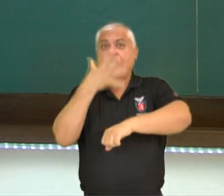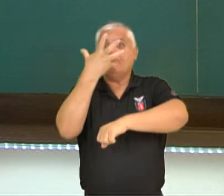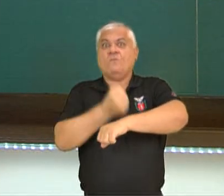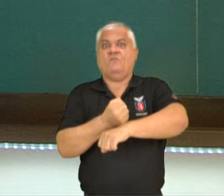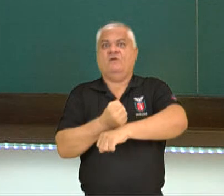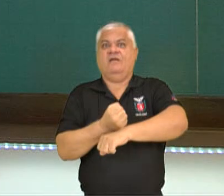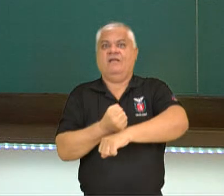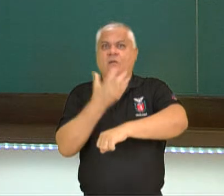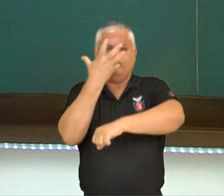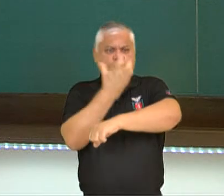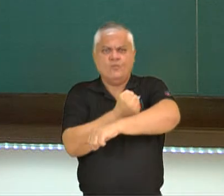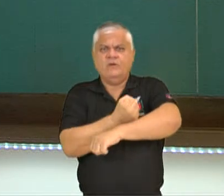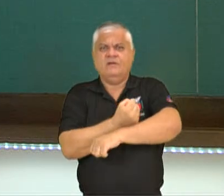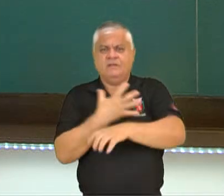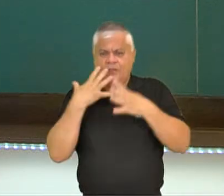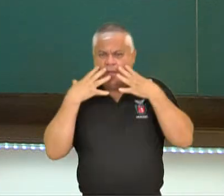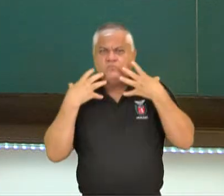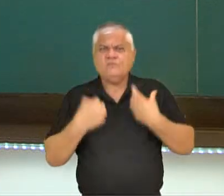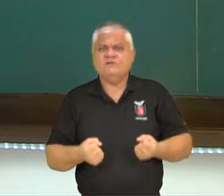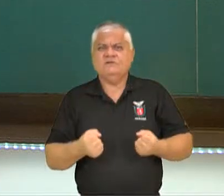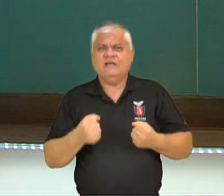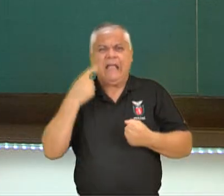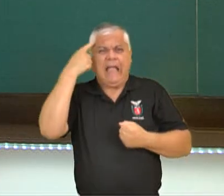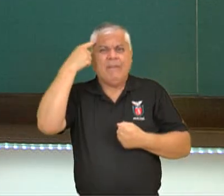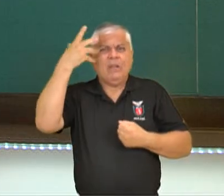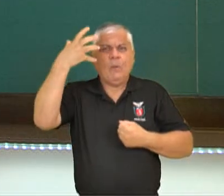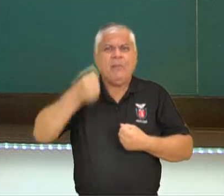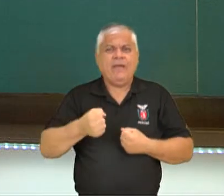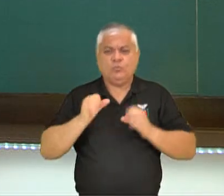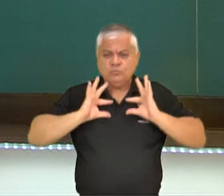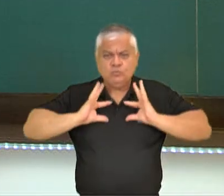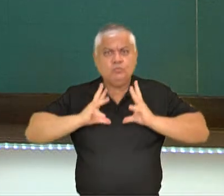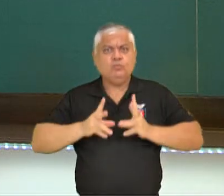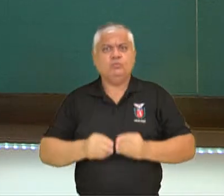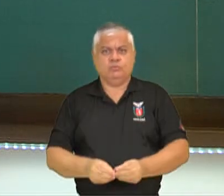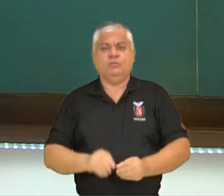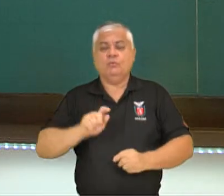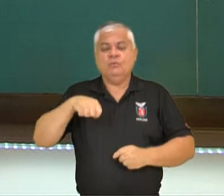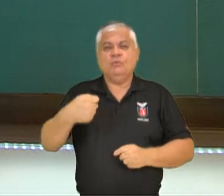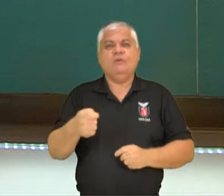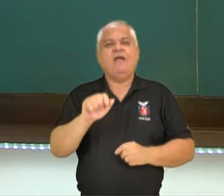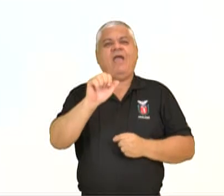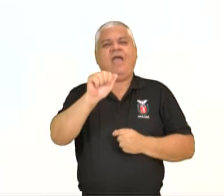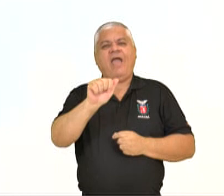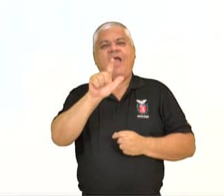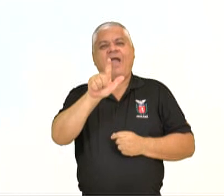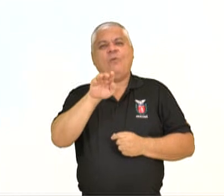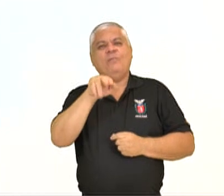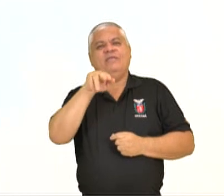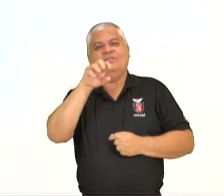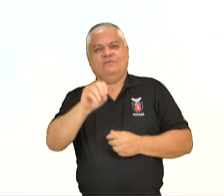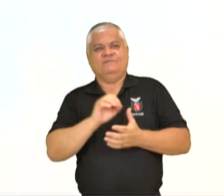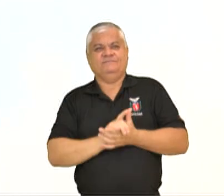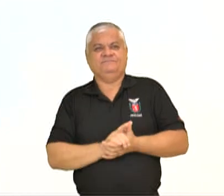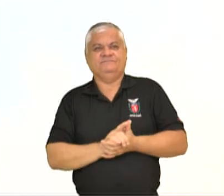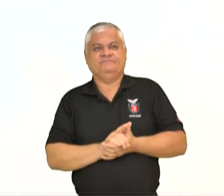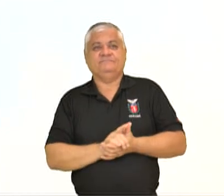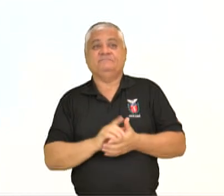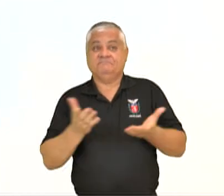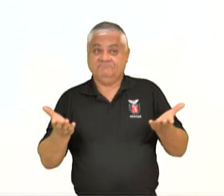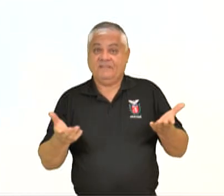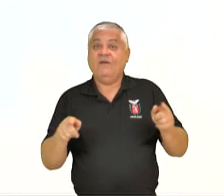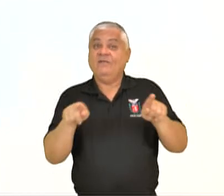Então, qualquer um desses genes que sofra mutação, a pessoa vai ser albina. Então, pleiotropia e também é um caso